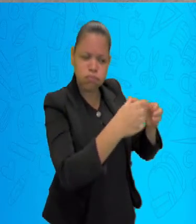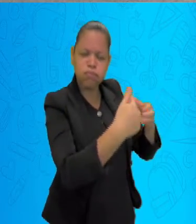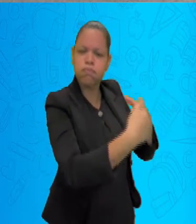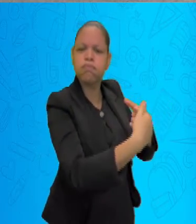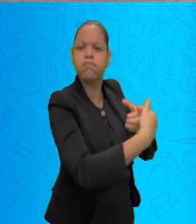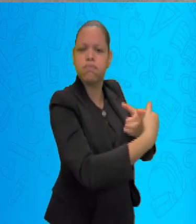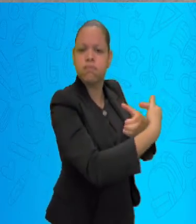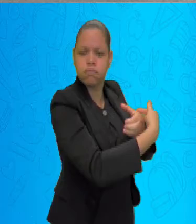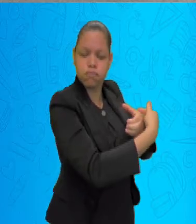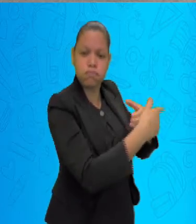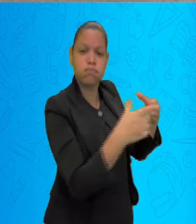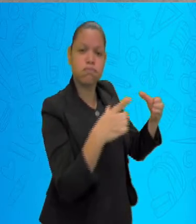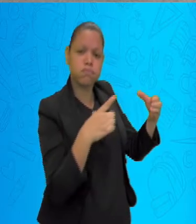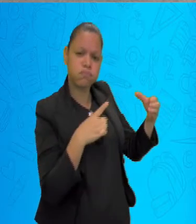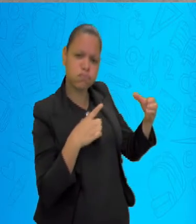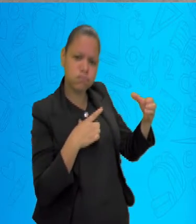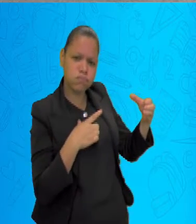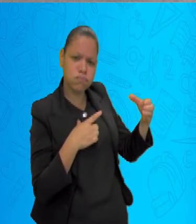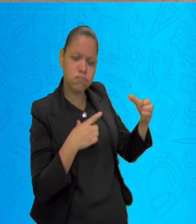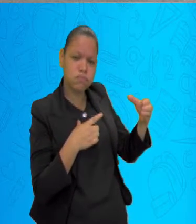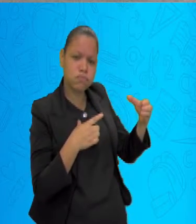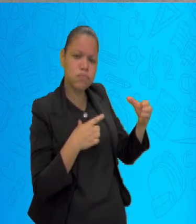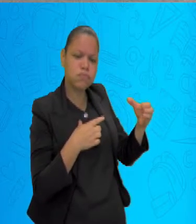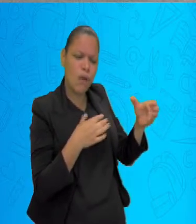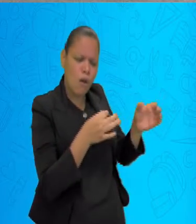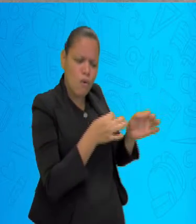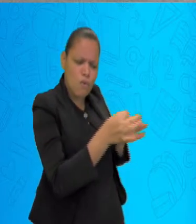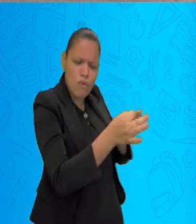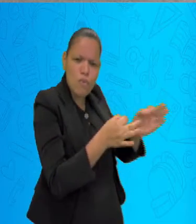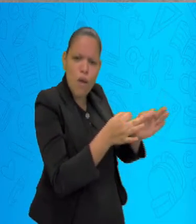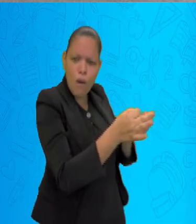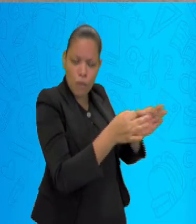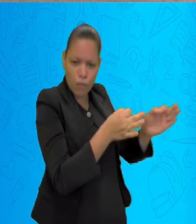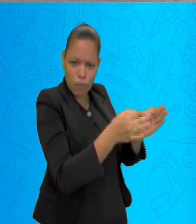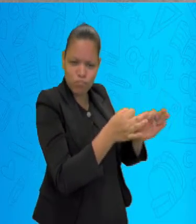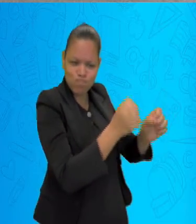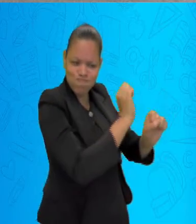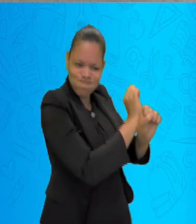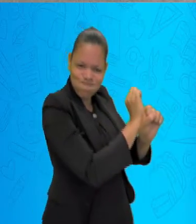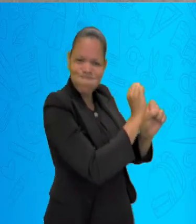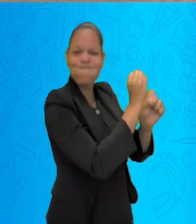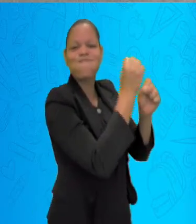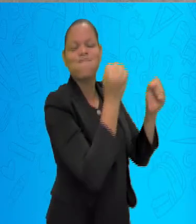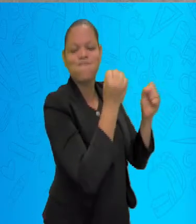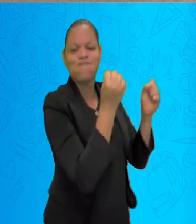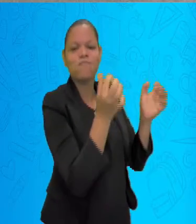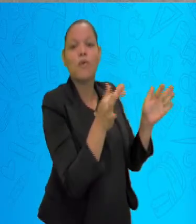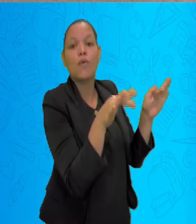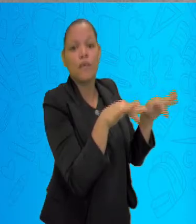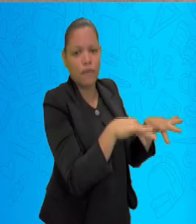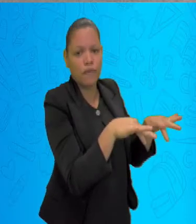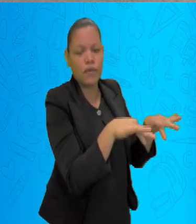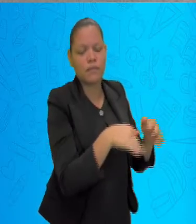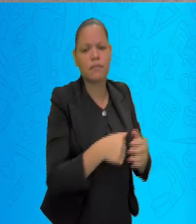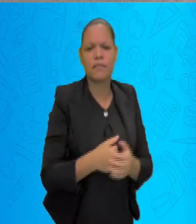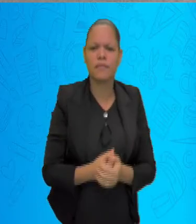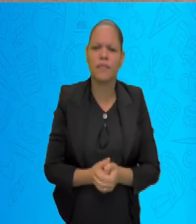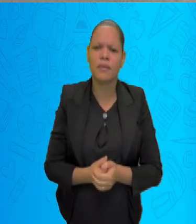da ordem escravocrata. O fim da escravidão não era um dos pontos